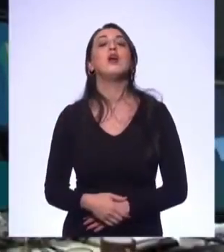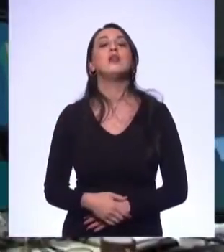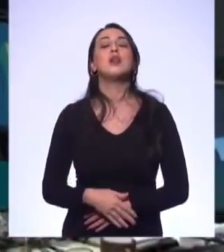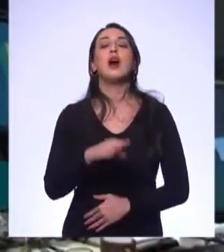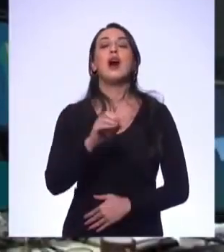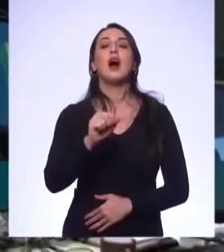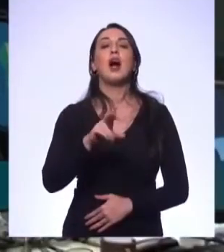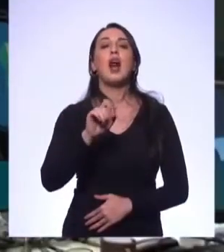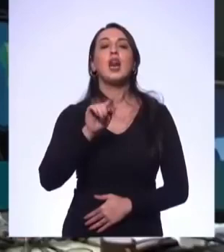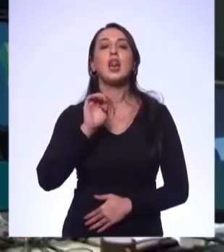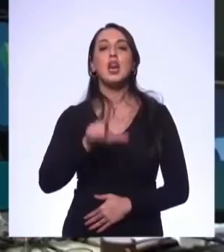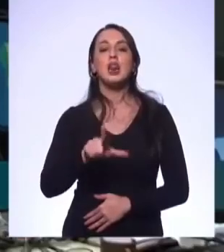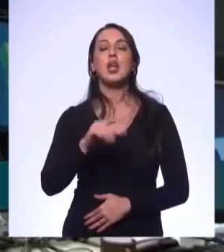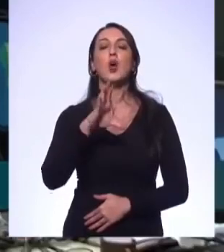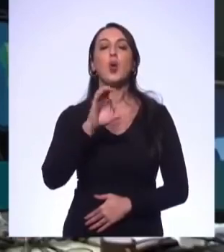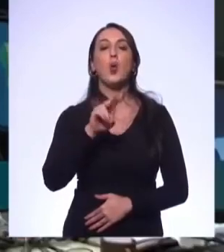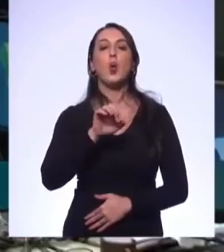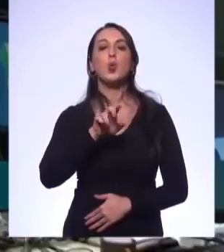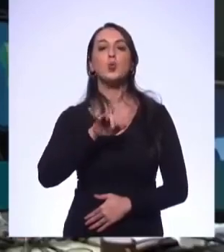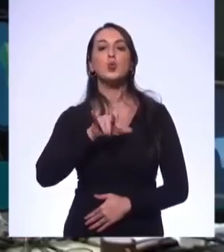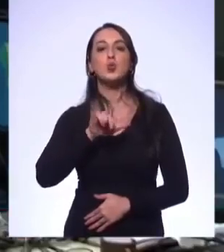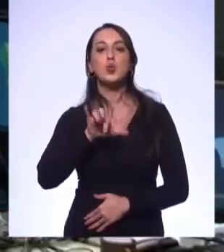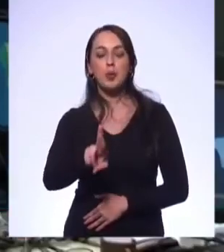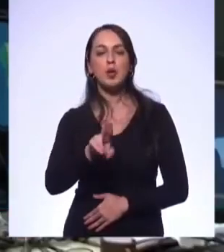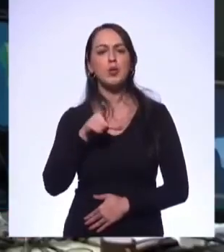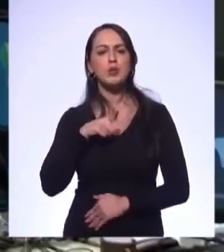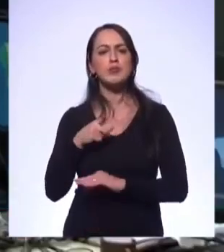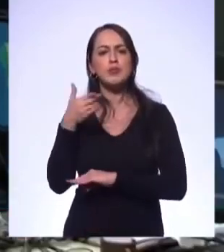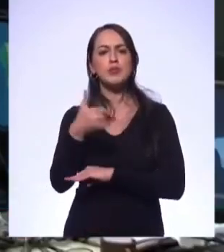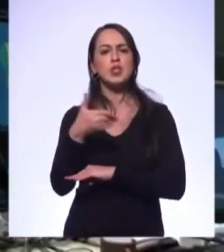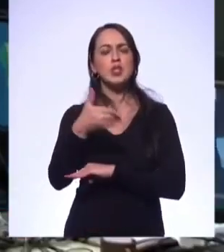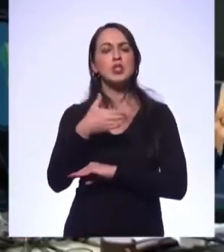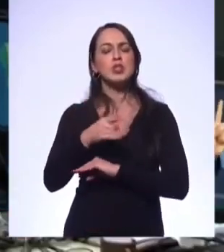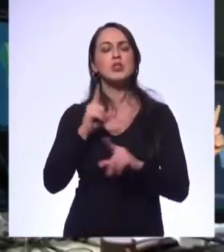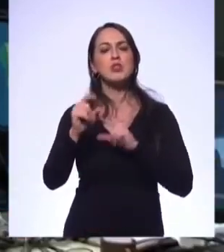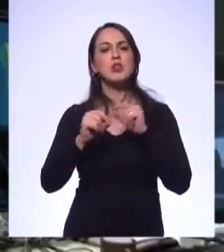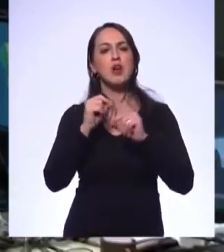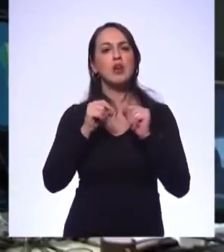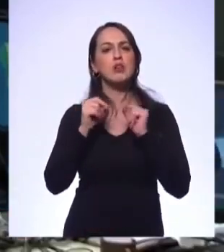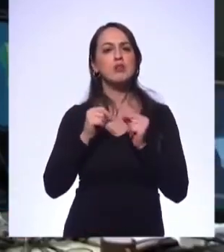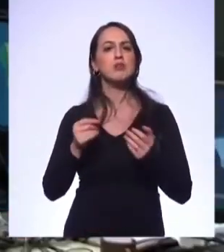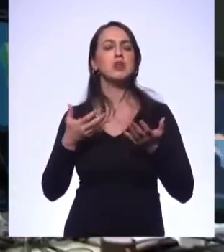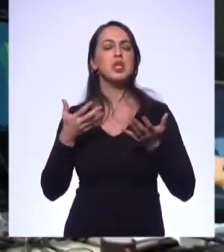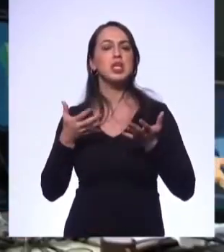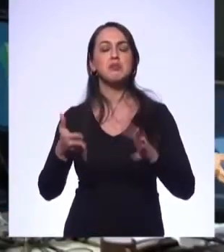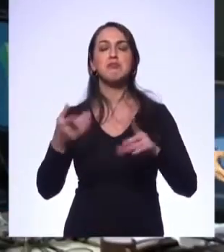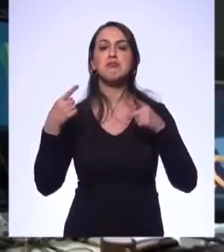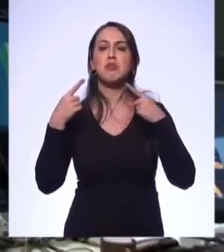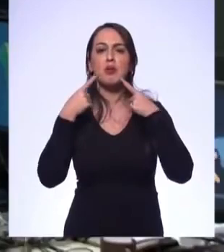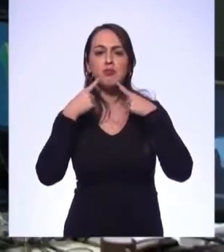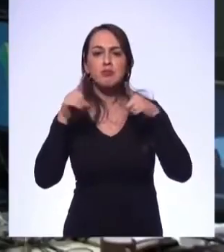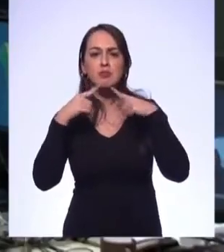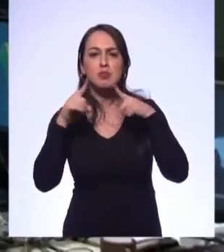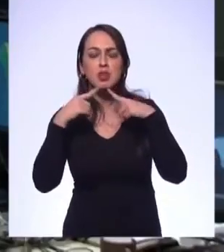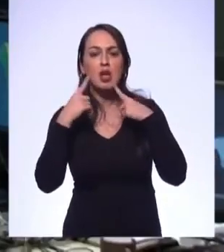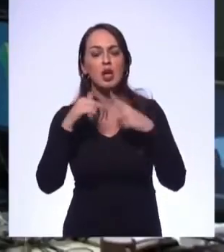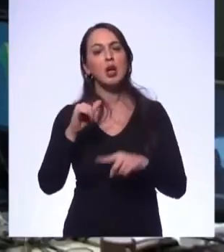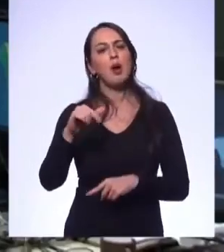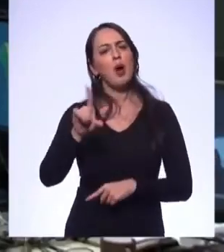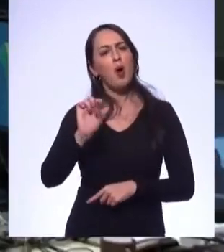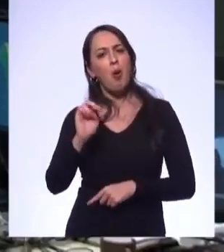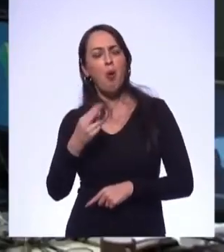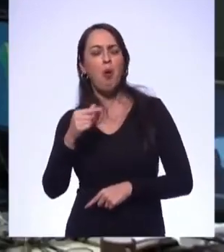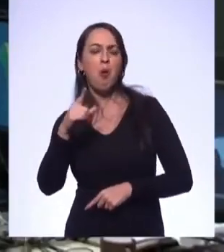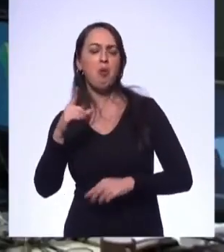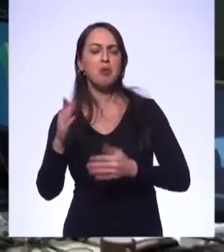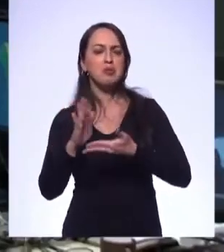Anatel Consumidor, estará acessível a quem desejar reclamar de sua operadora ou solucionar dúvidas sobre a prestação dos serviços.